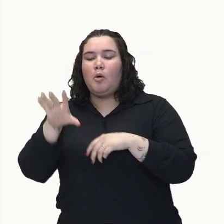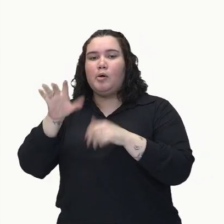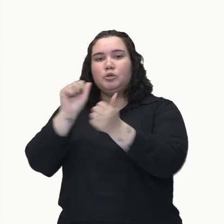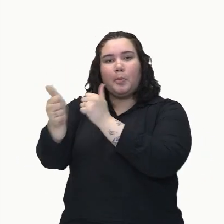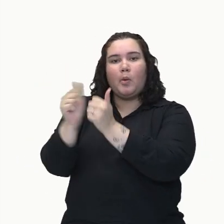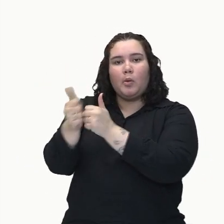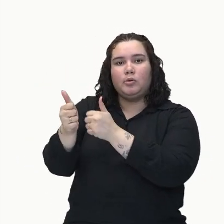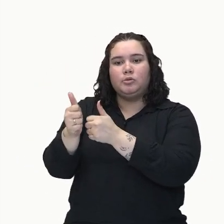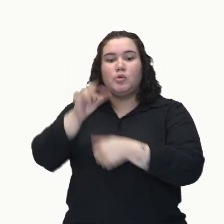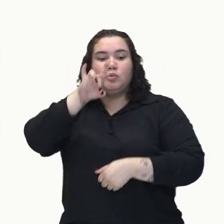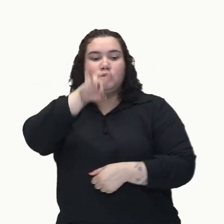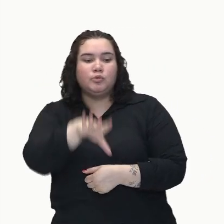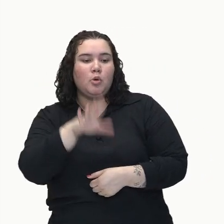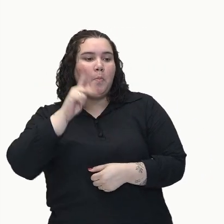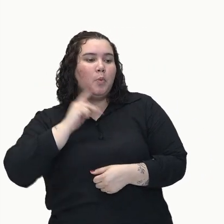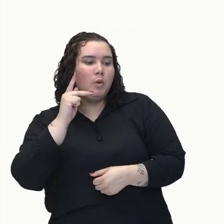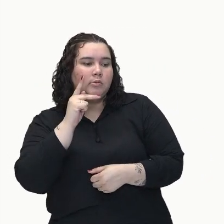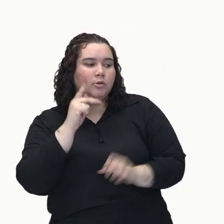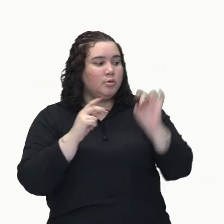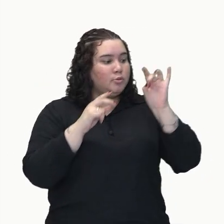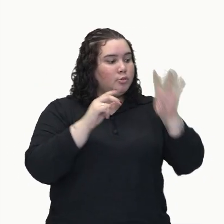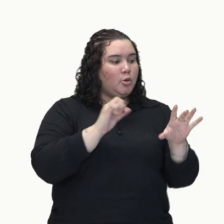de política, de crimes, enfim.